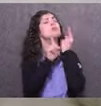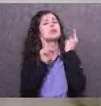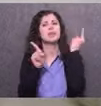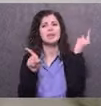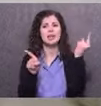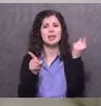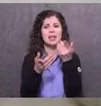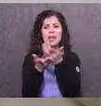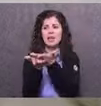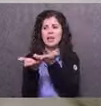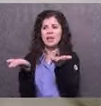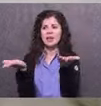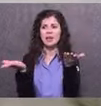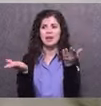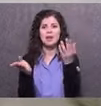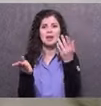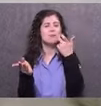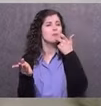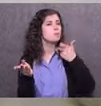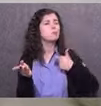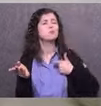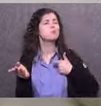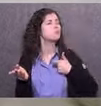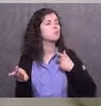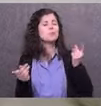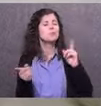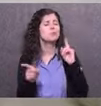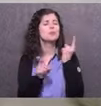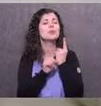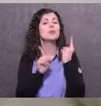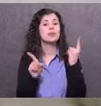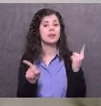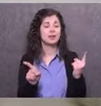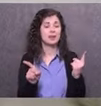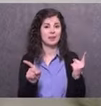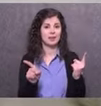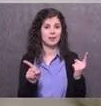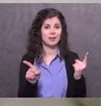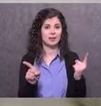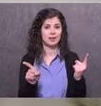Por que não respondes?